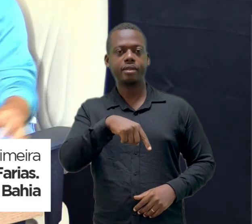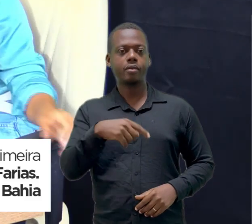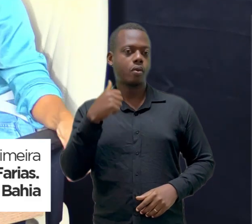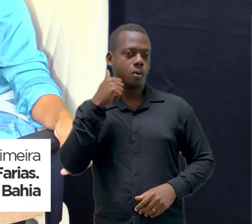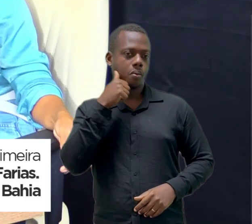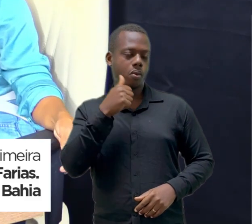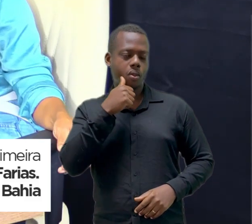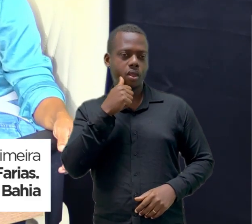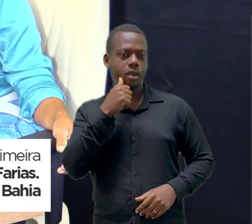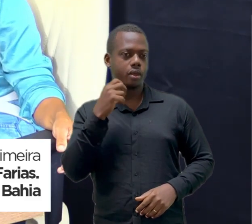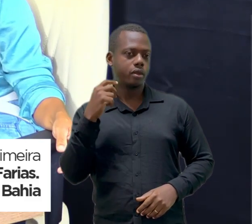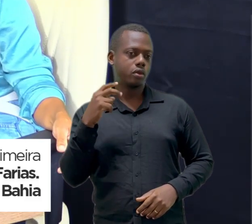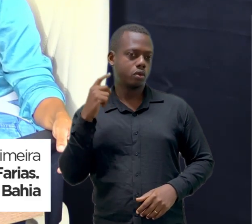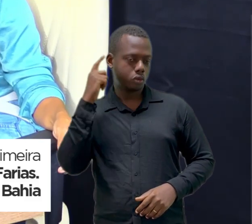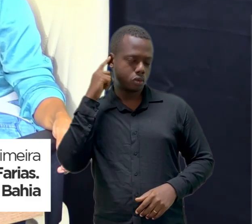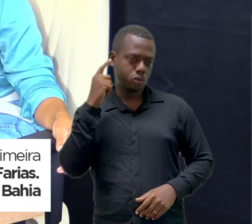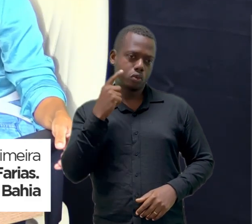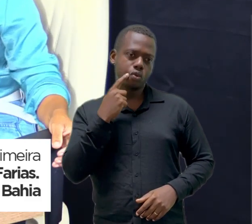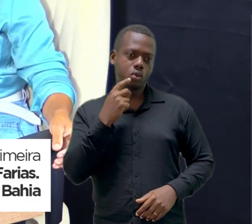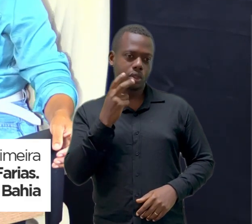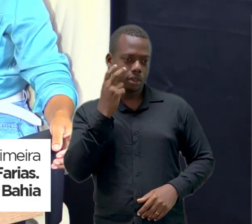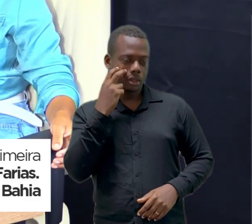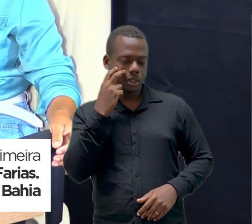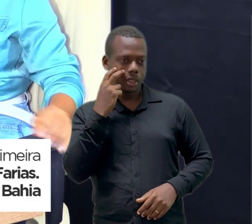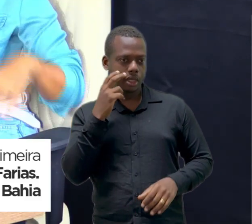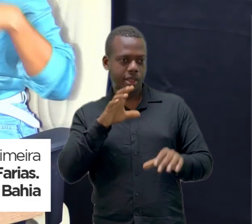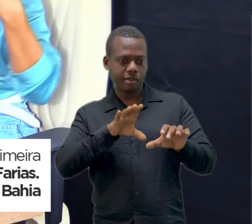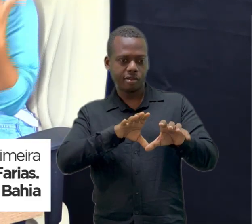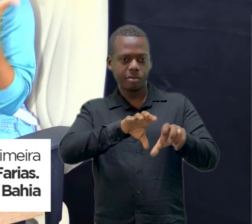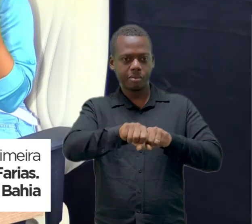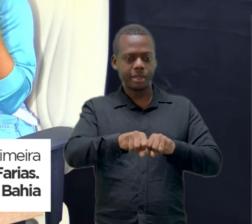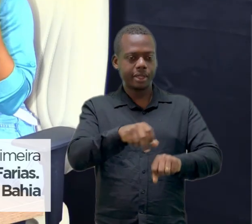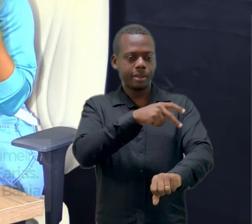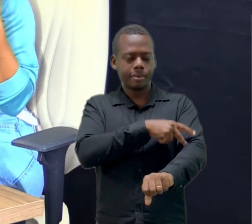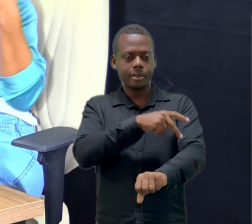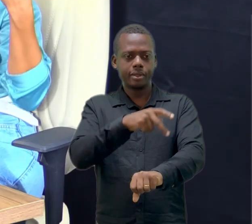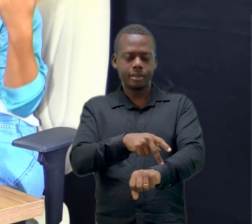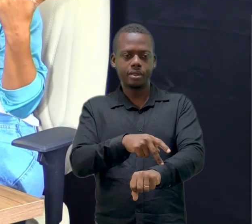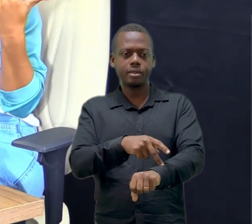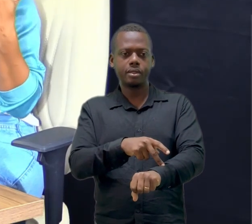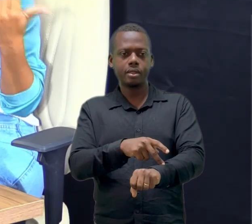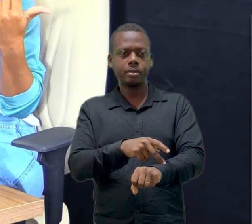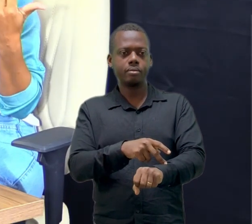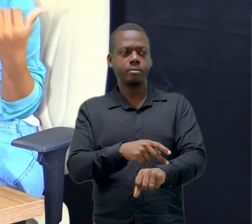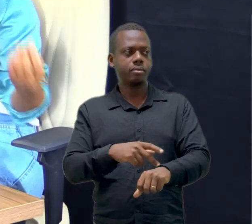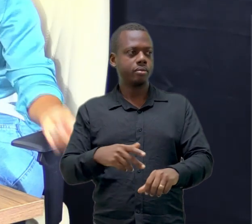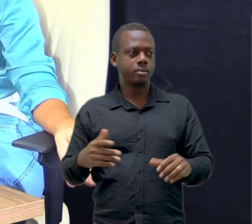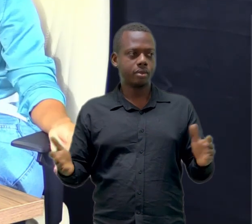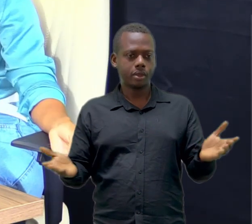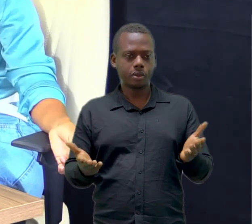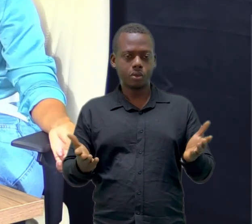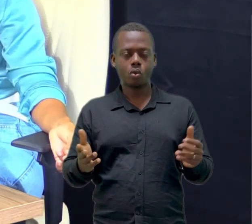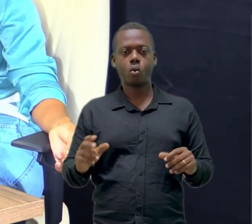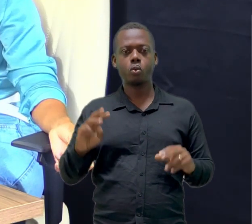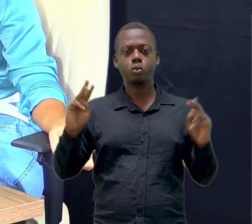Sim. Formada em pedagogia, uma surda cega. Agora, recentemente, teve um show, acho que